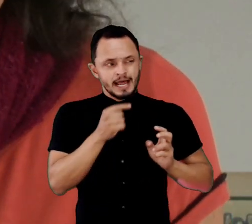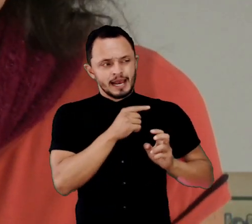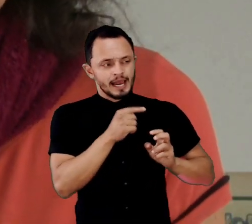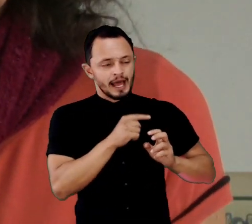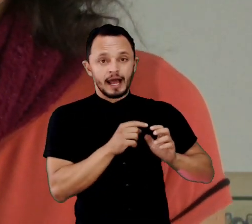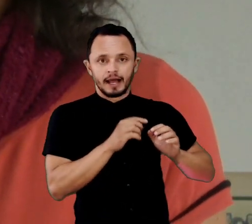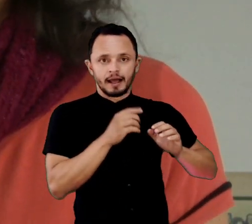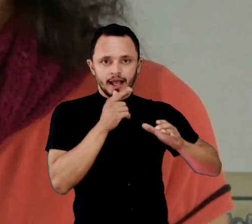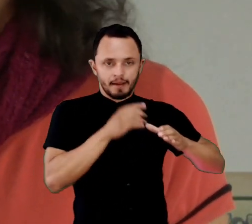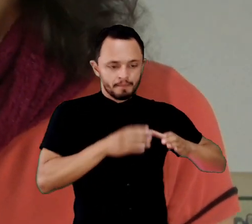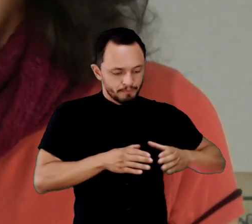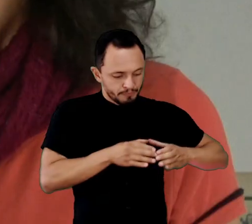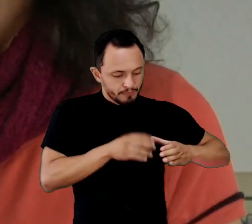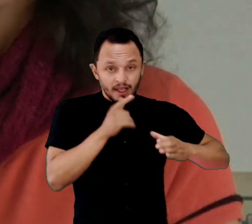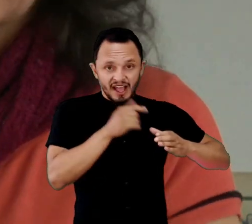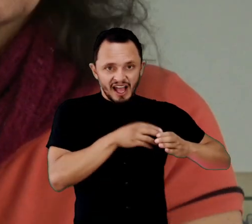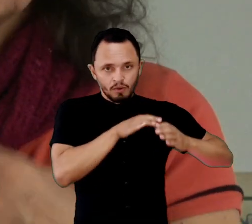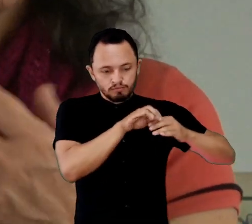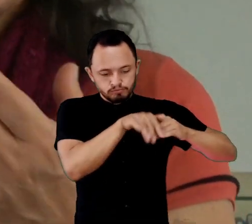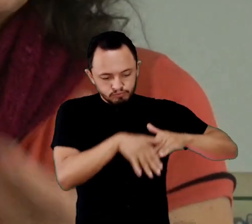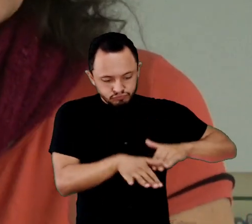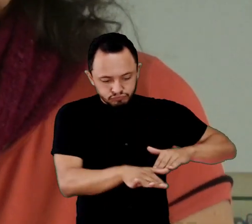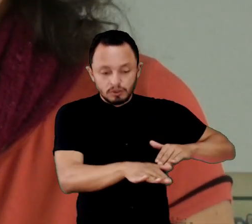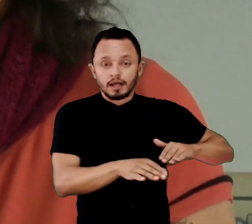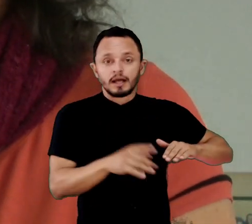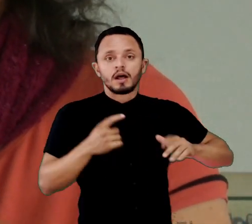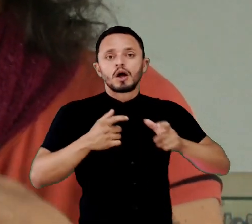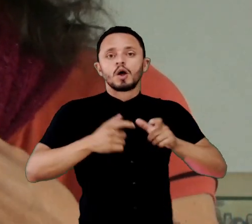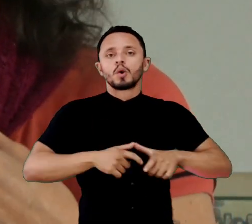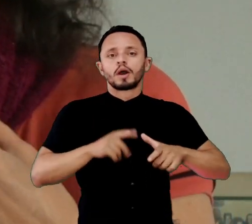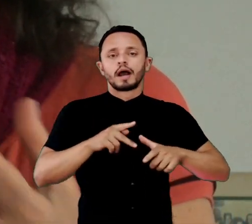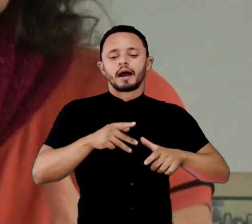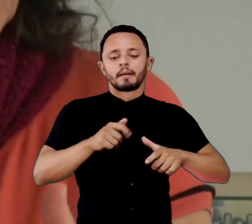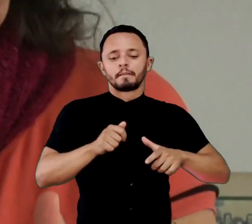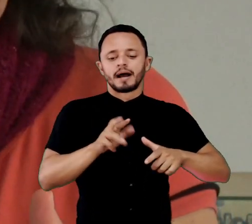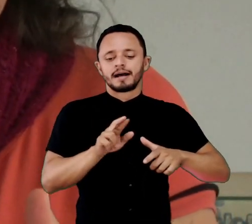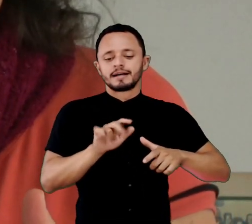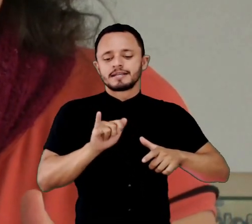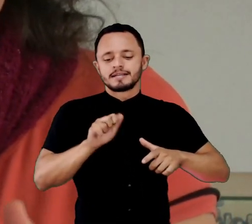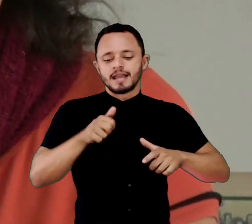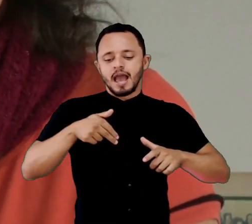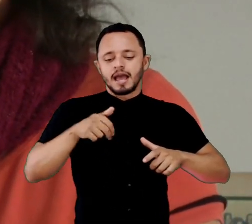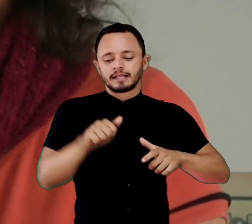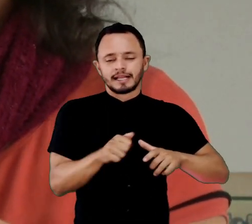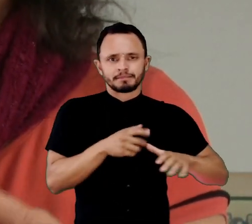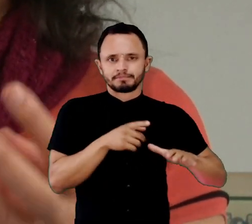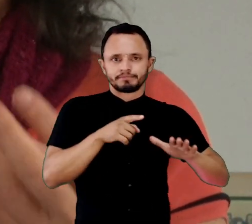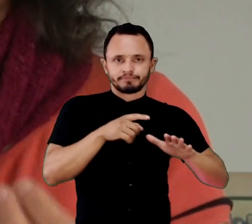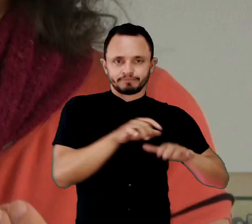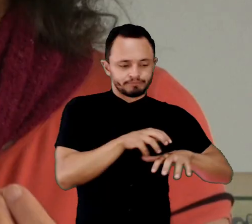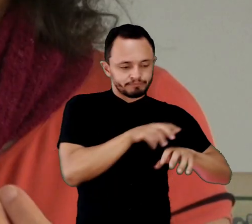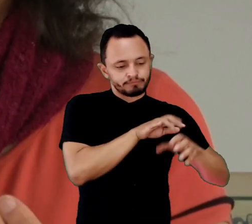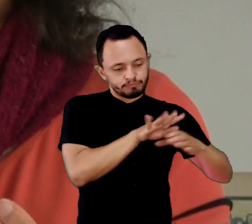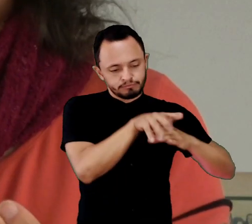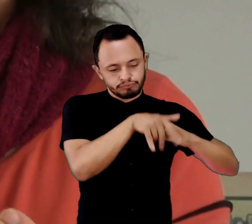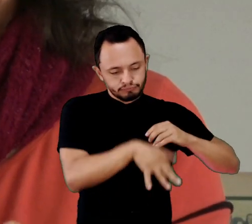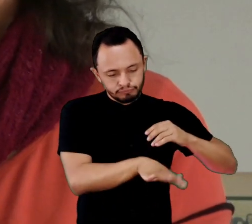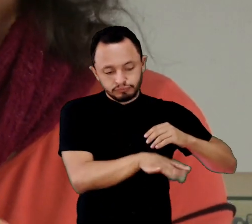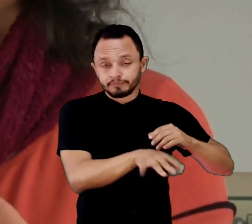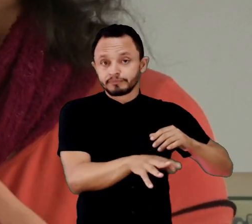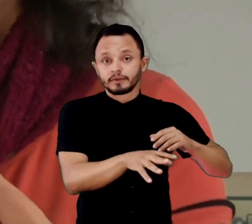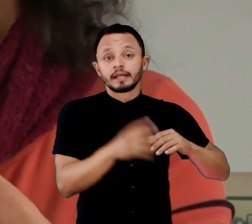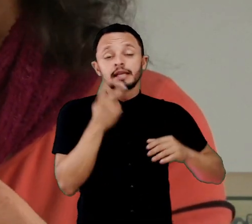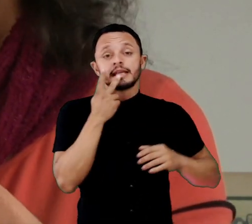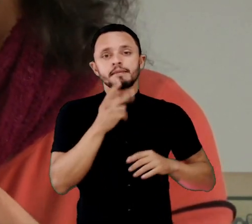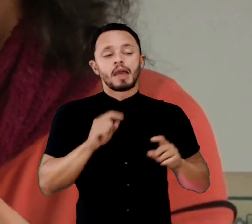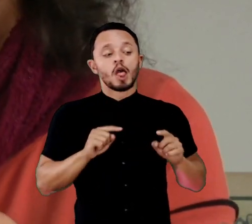2018. E foi um espetáculo muito forte, a gente fez muita pesquisa, porque o nosso desafio era